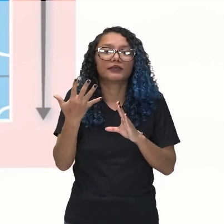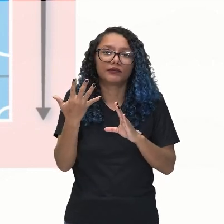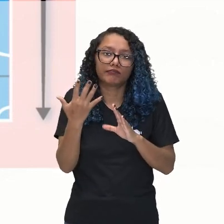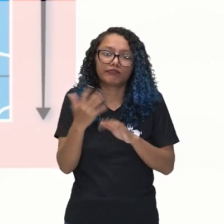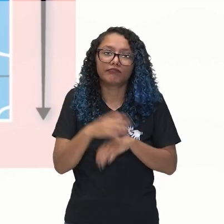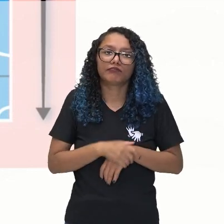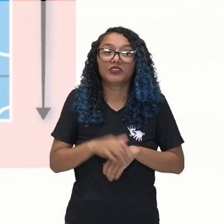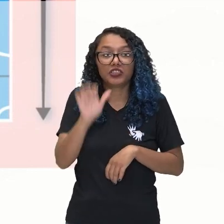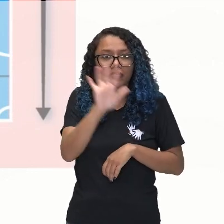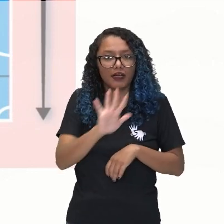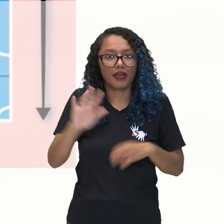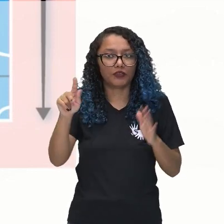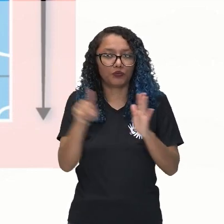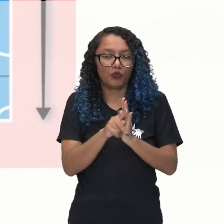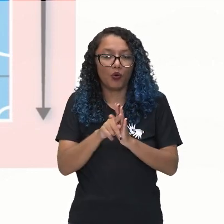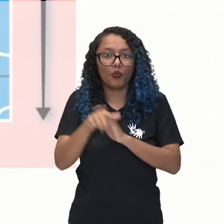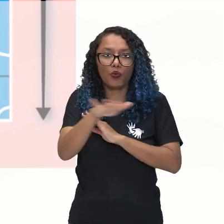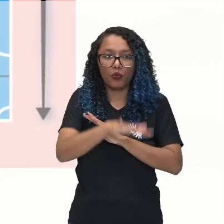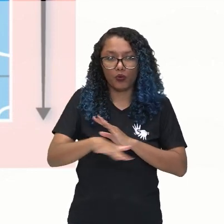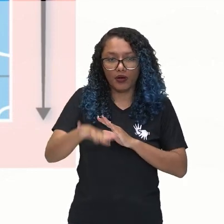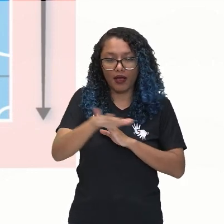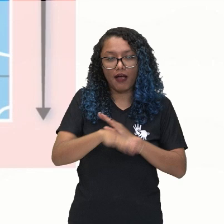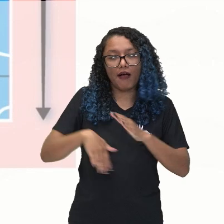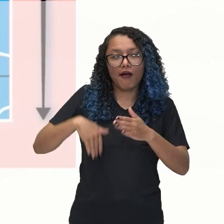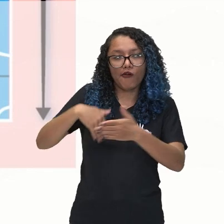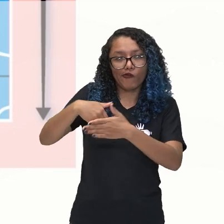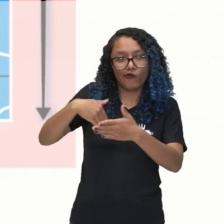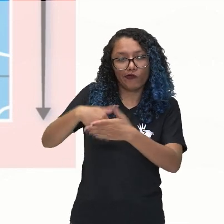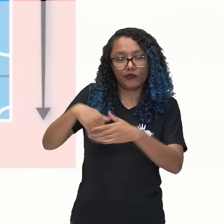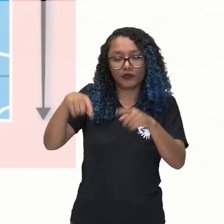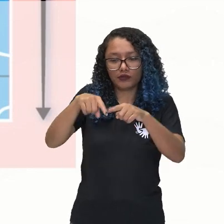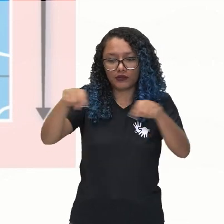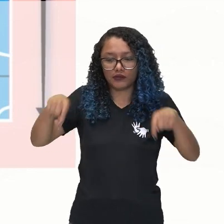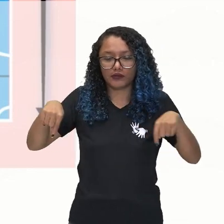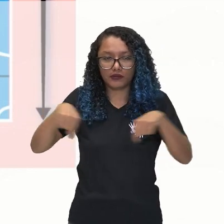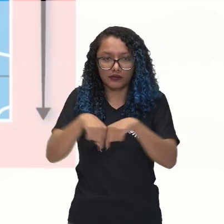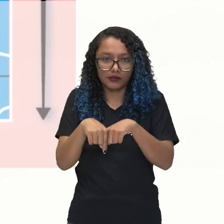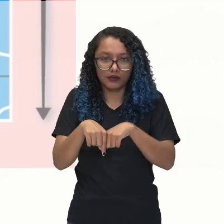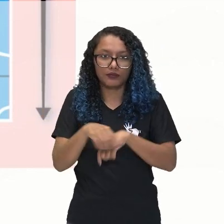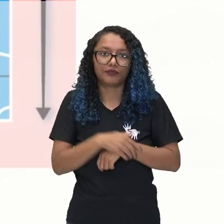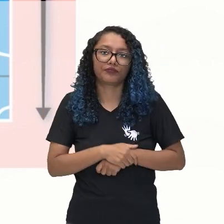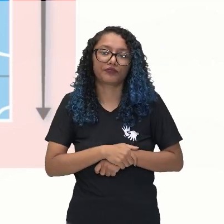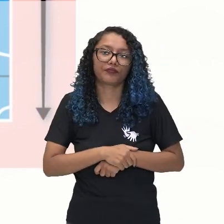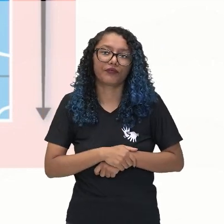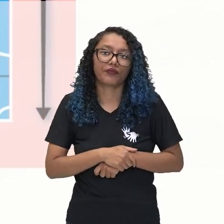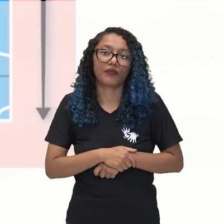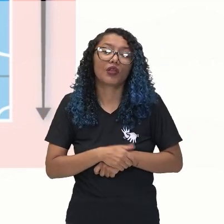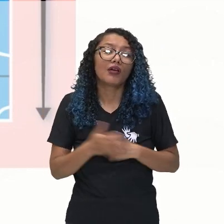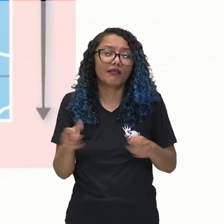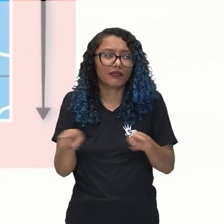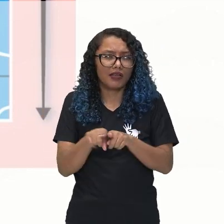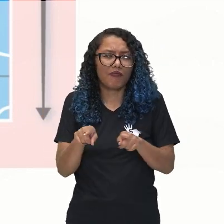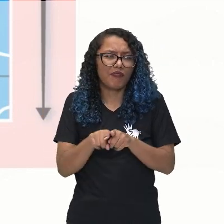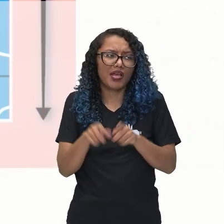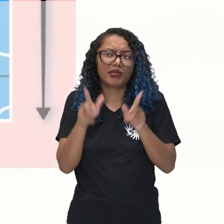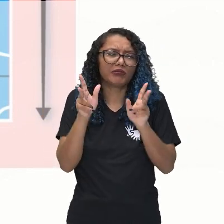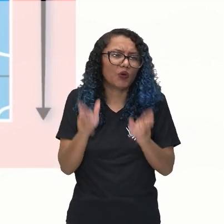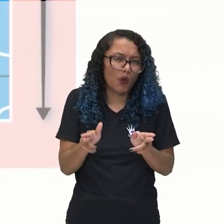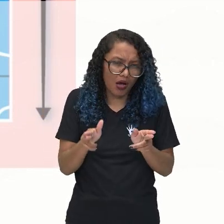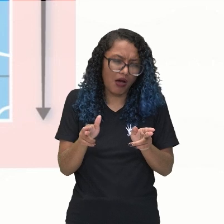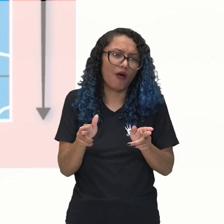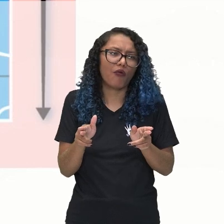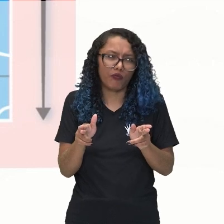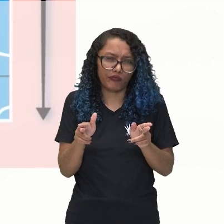do espaço do futsal. A maneira de jogar é a mesma também do futebol, né?